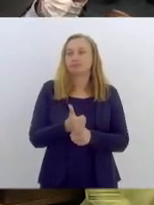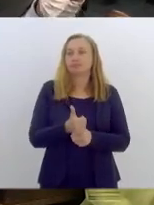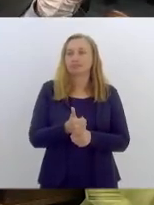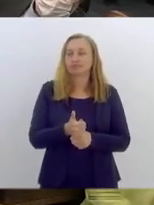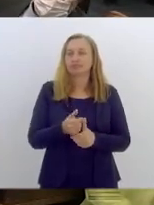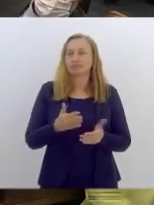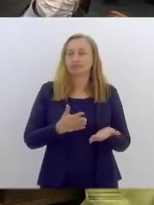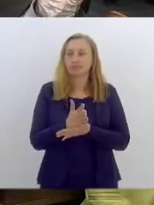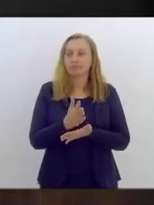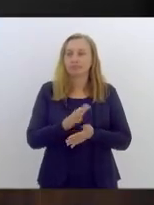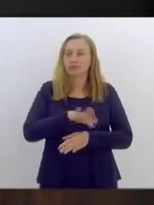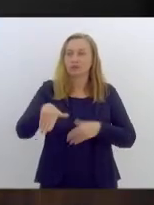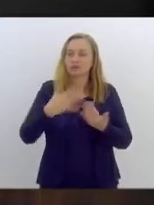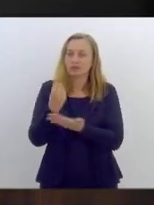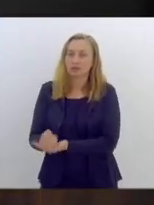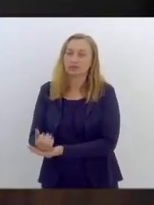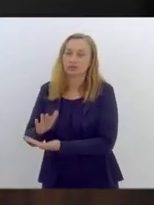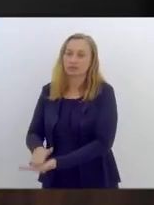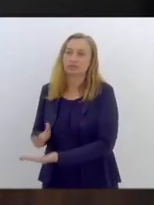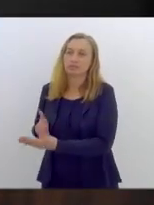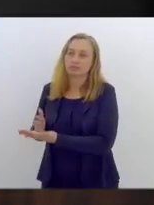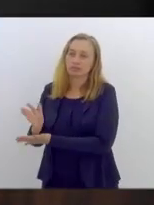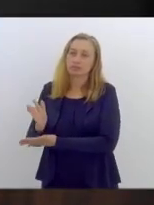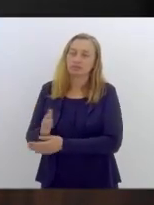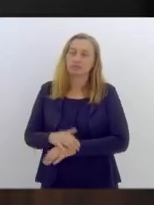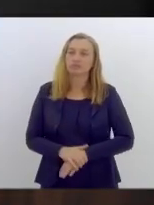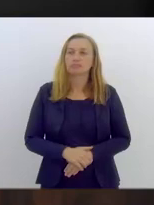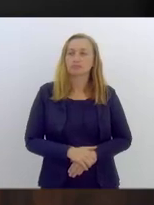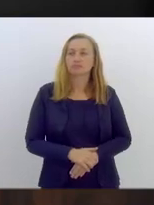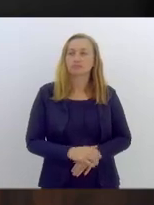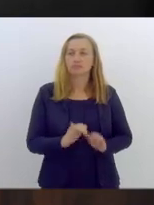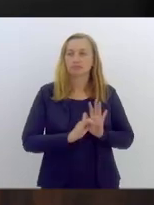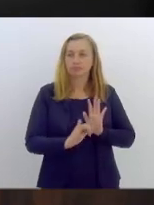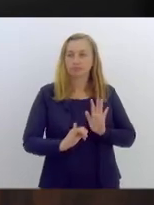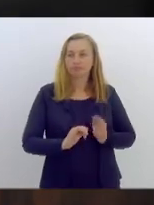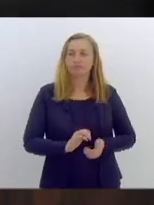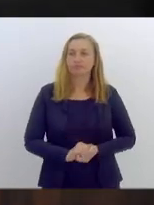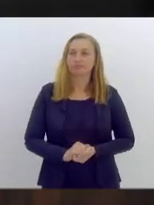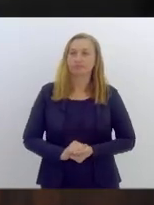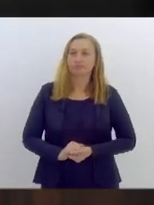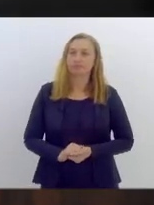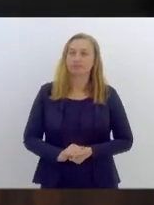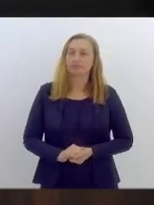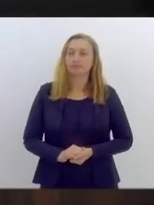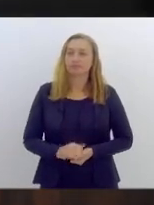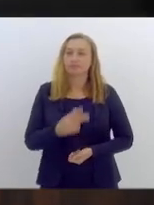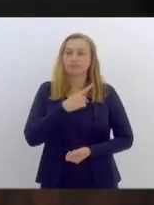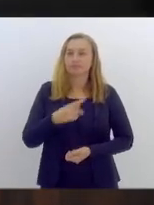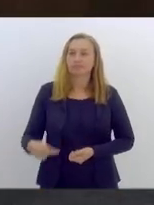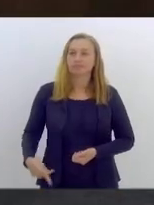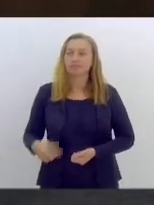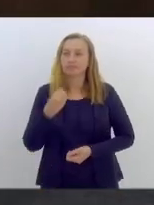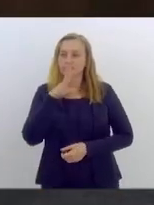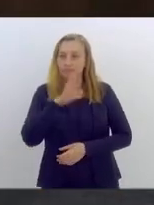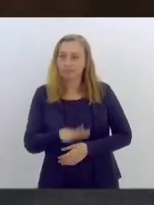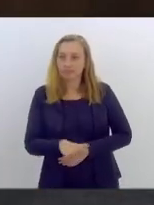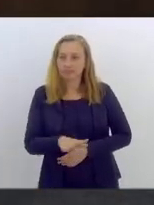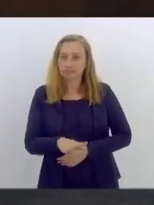senhores que aprovam permaneçam como estão, aprovado. Vai a autógrafo. Presidente, declaração, boa tarde. De